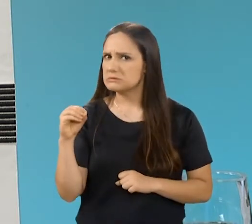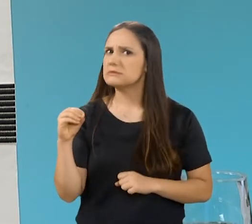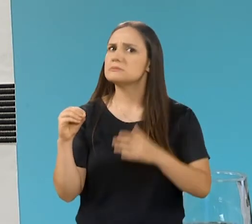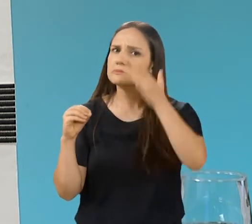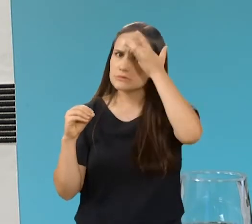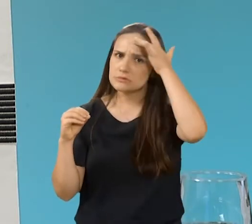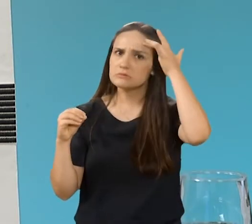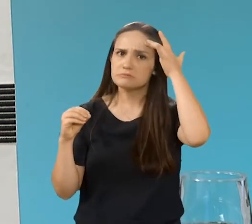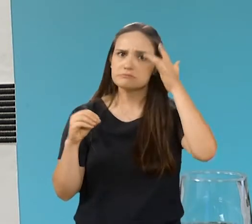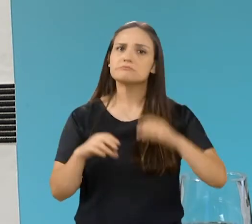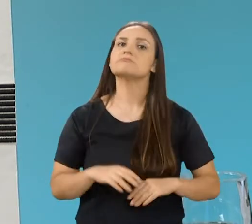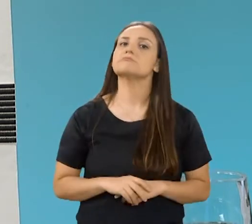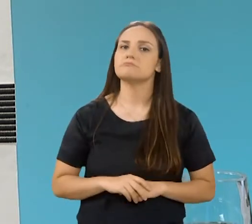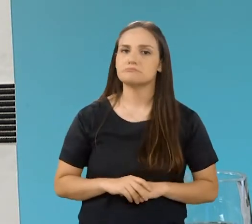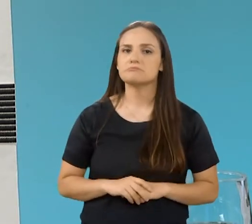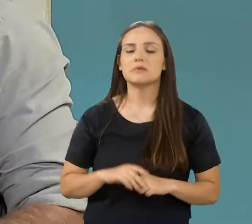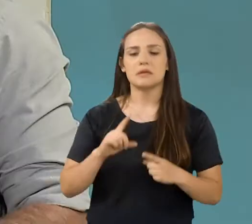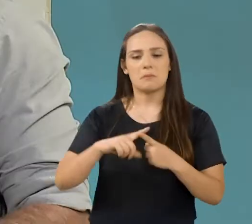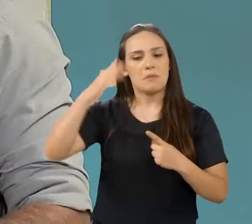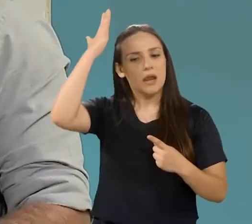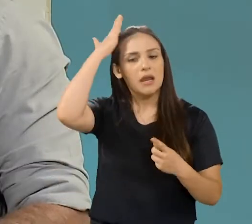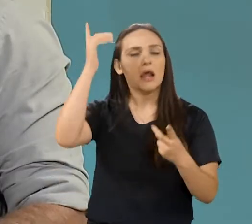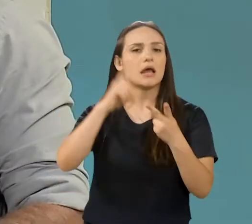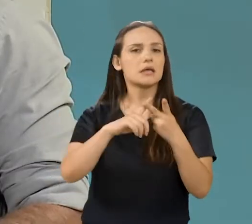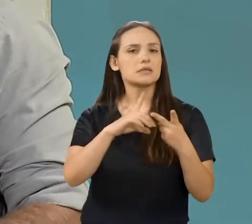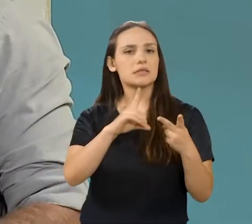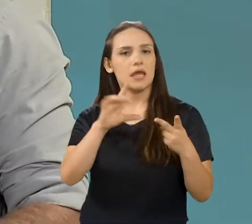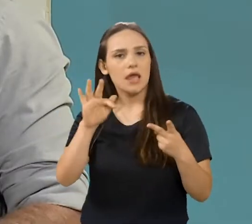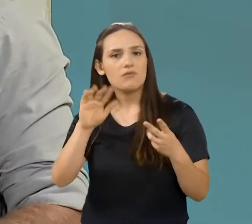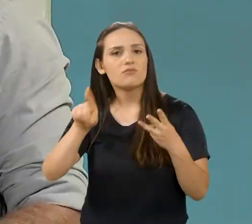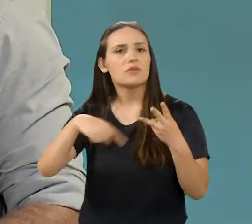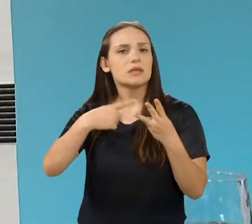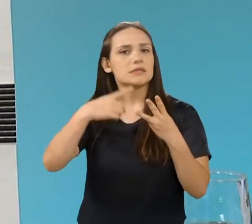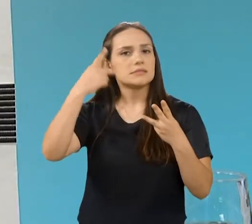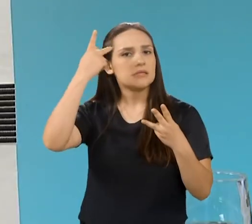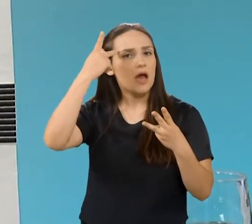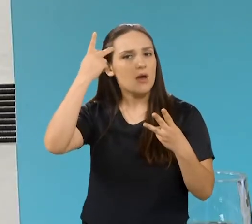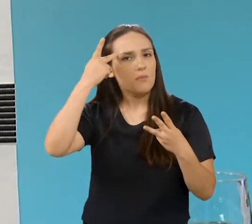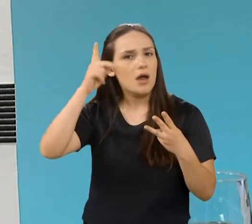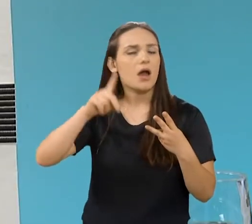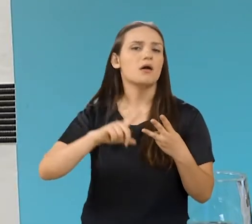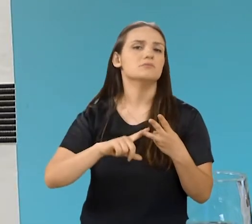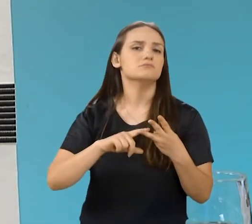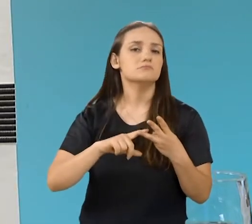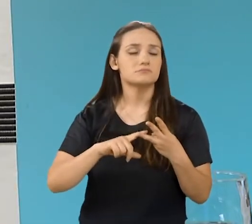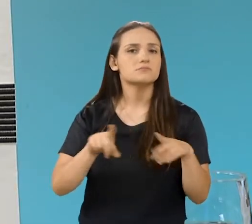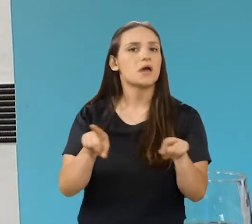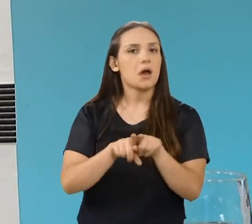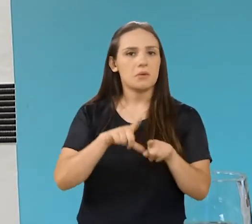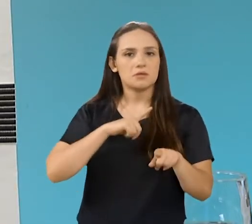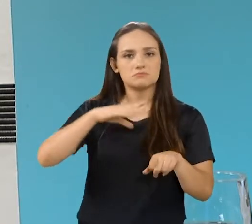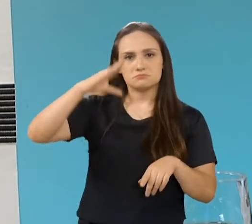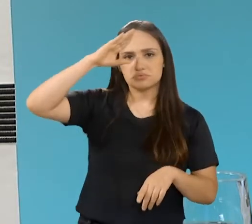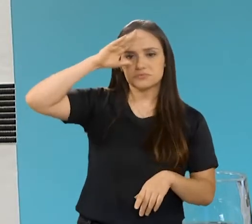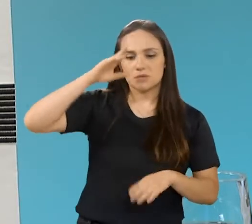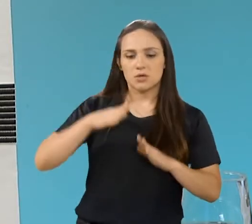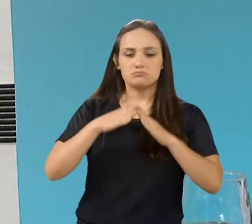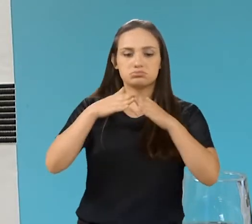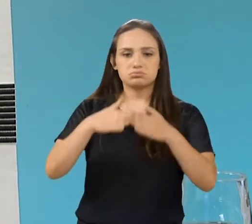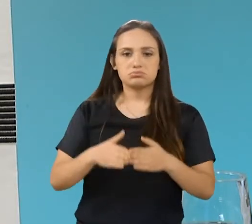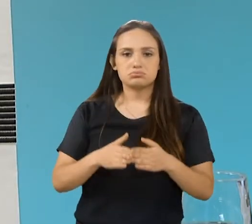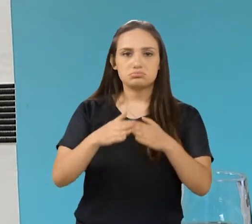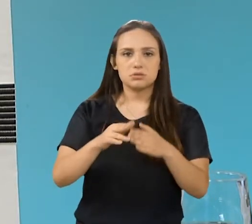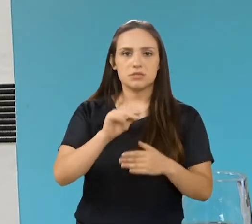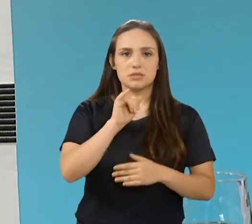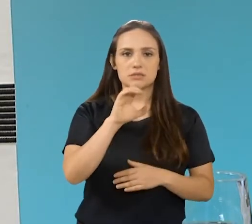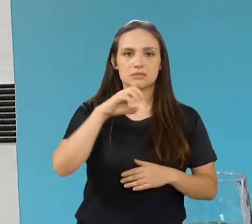Grosso do Sul, Paraná, Distrito Federal, São Paulo, além de militares da Marinha, do ICMBio,